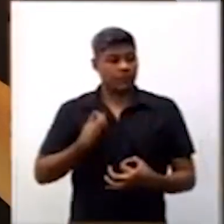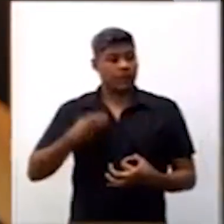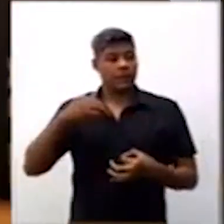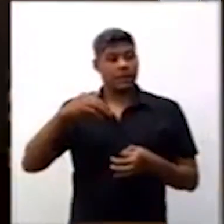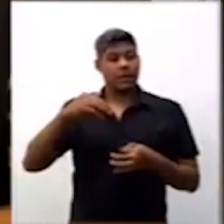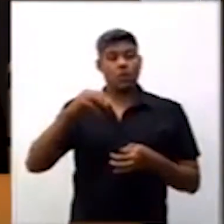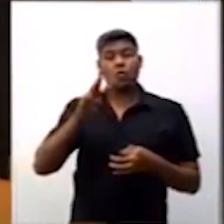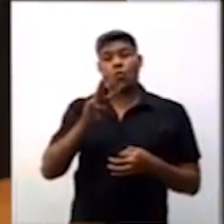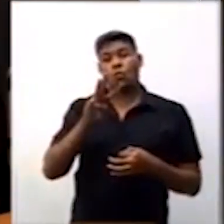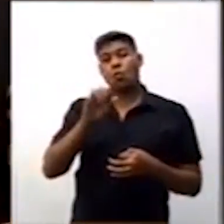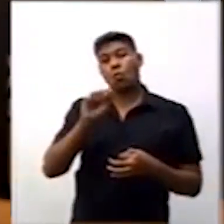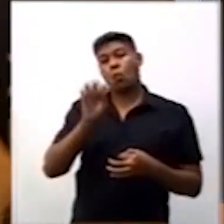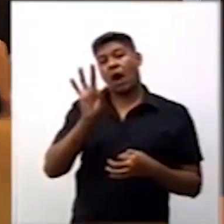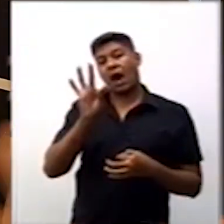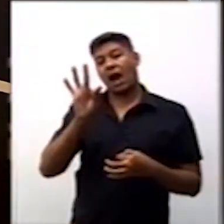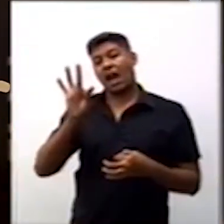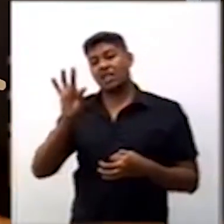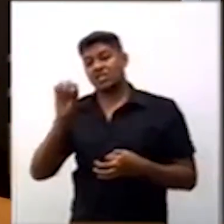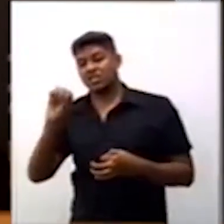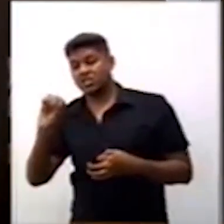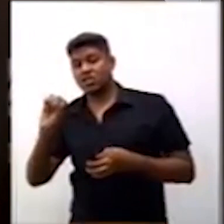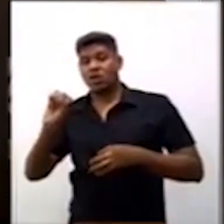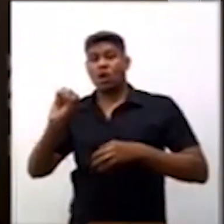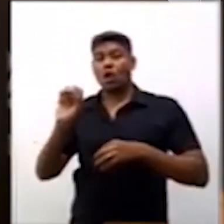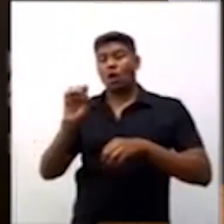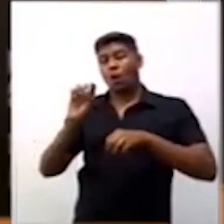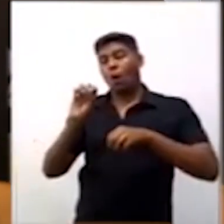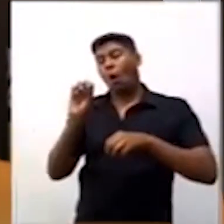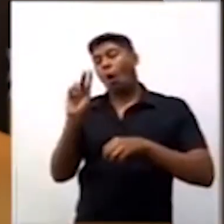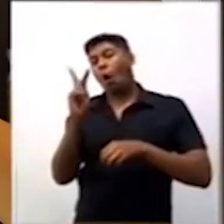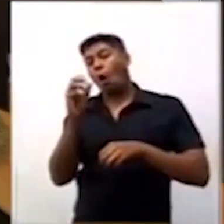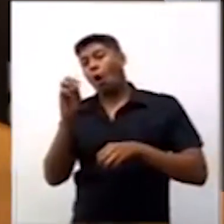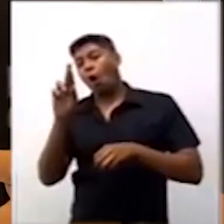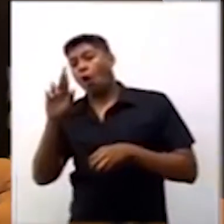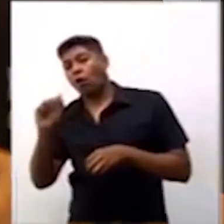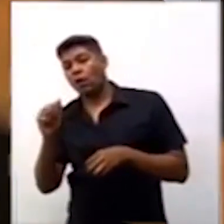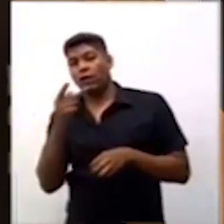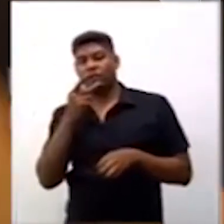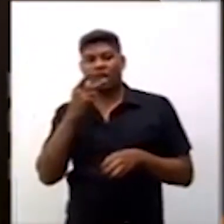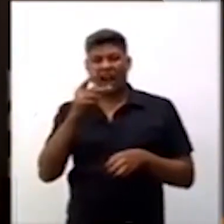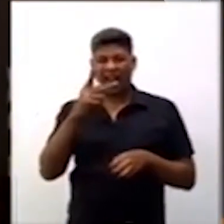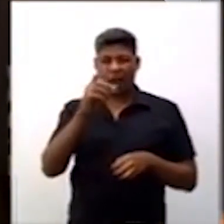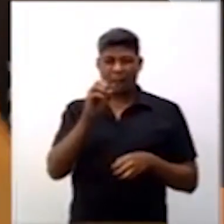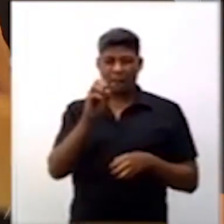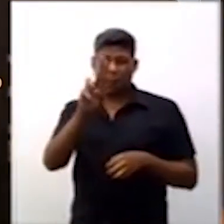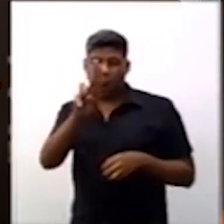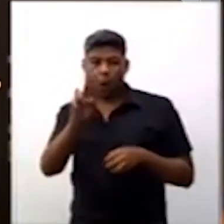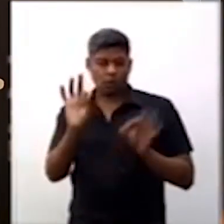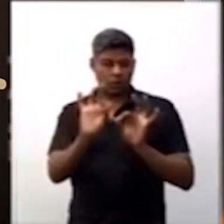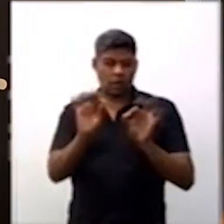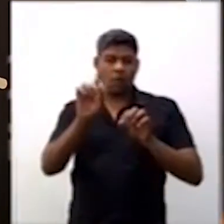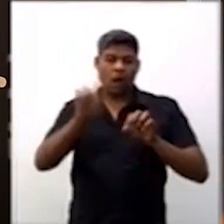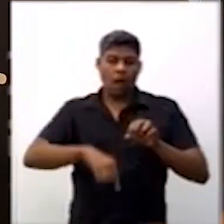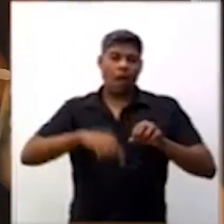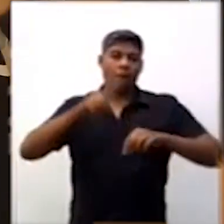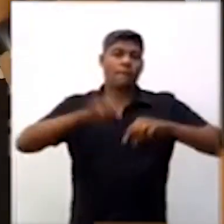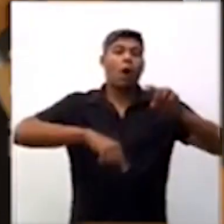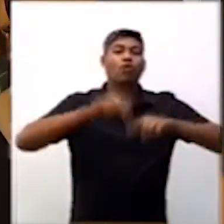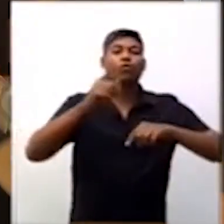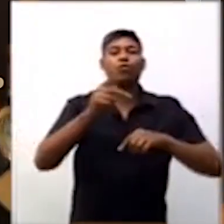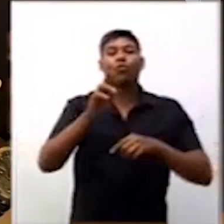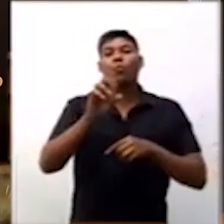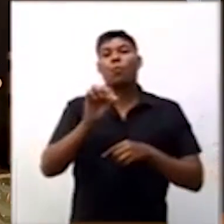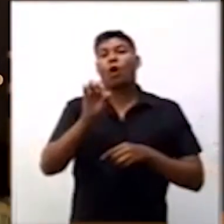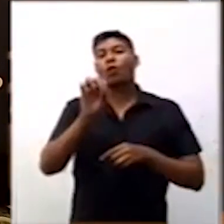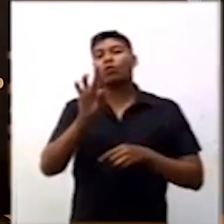em watt-hora ou kilowatt-hora, e é por isso que não fala por, porque não é divisão, é um produto. E aí uma